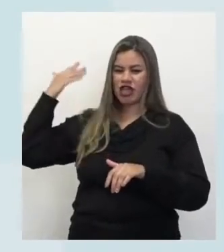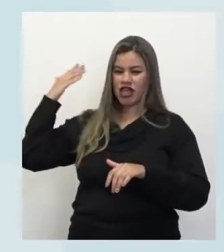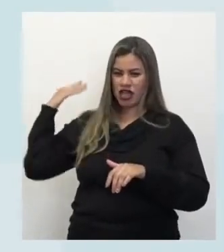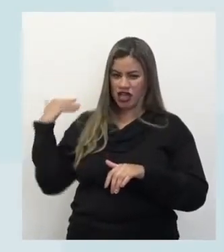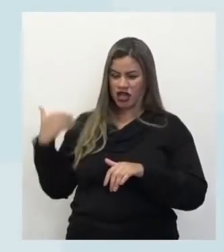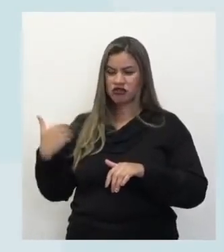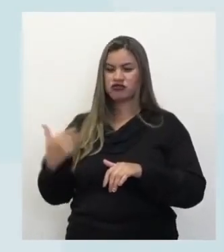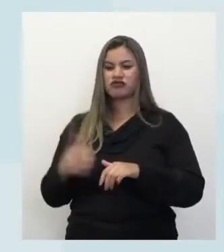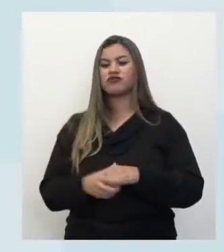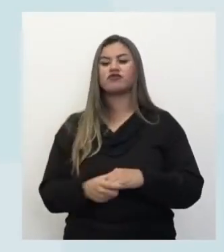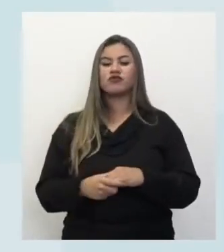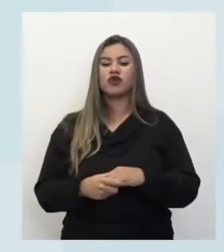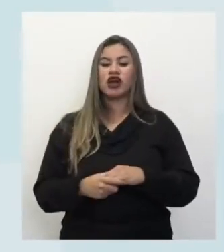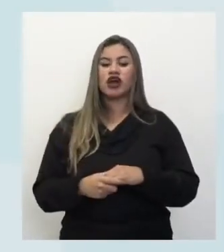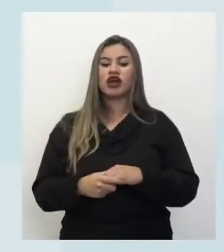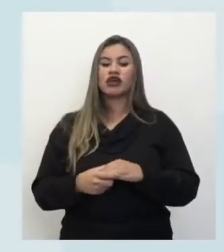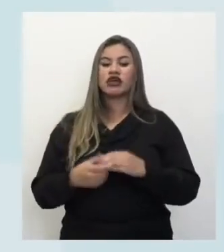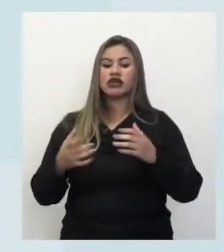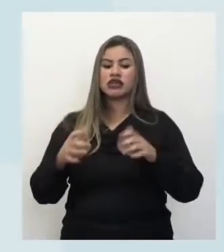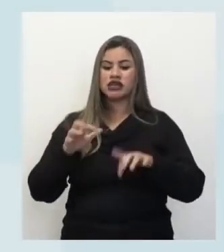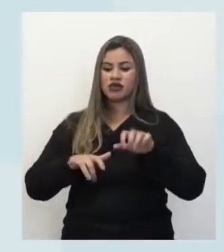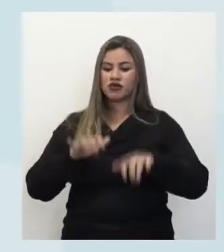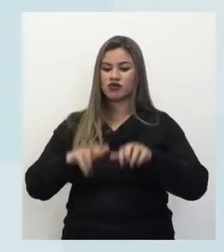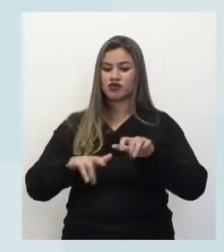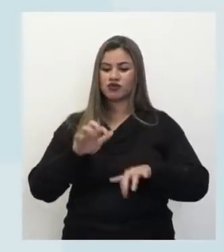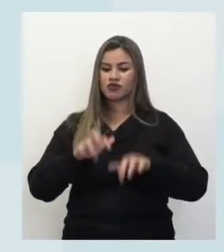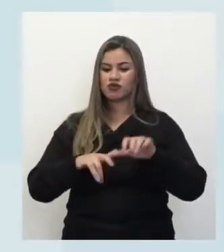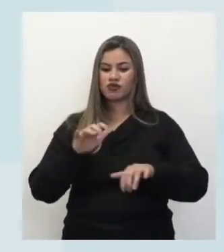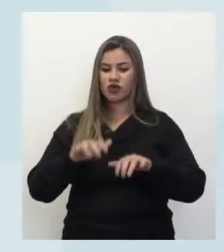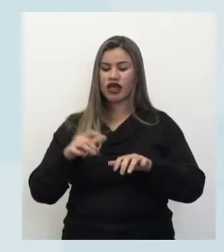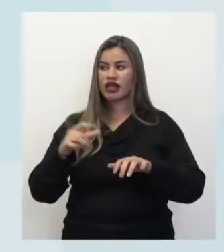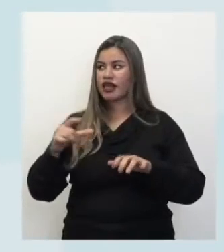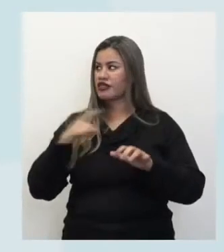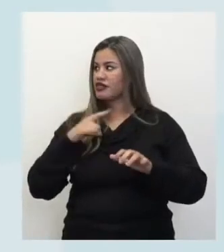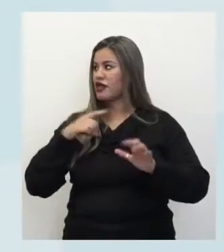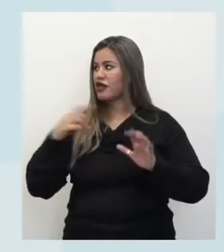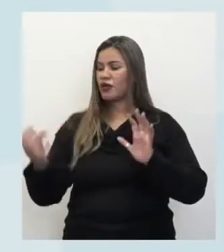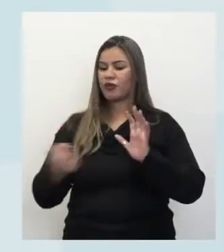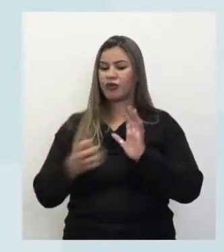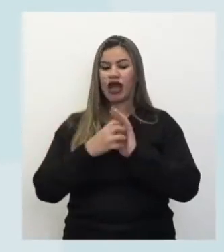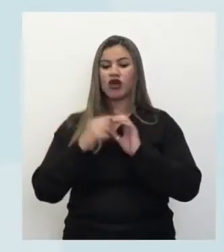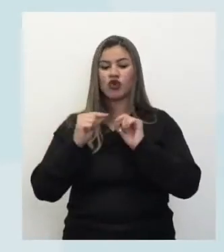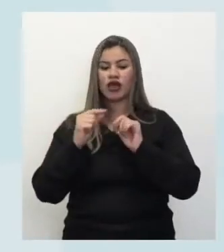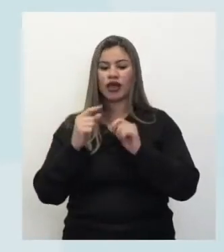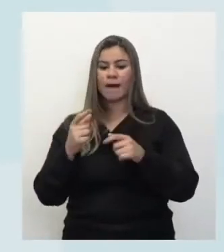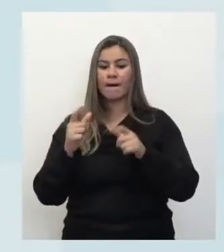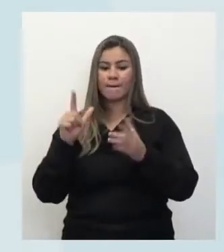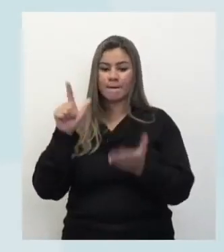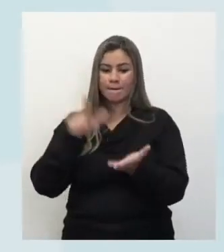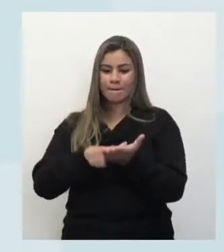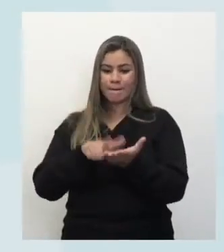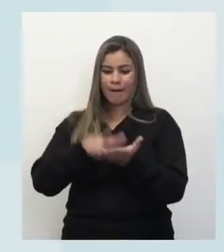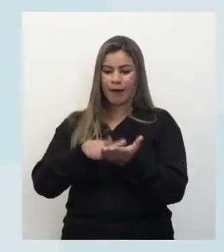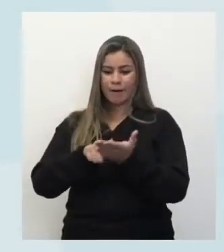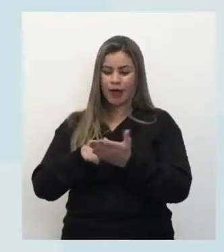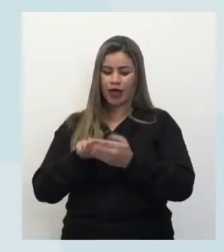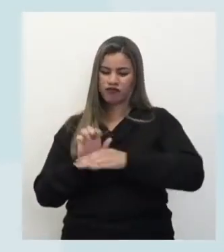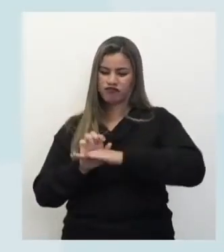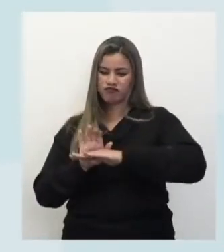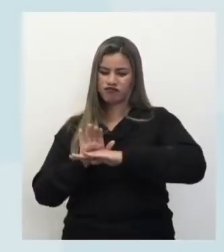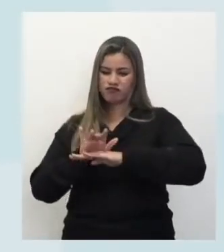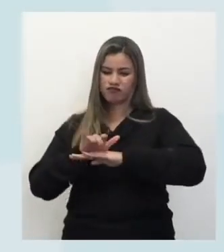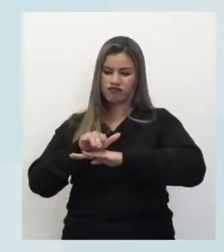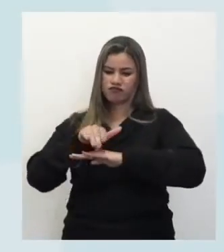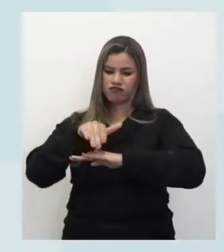máquina de datilografia não é uma coisa atual, mas ela foi para causar um impacto que tem o papel que sai ali da máquina de